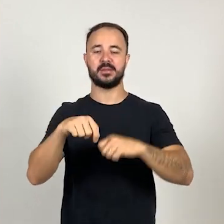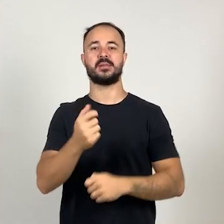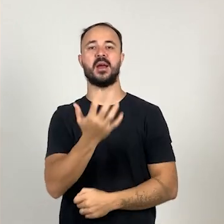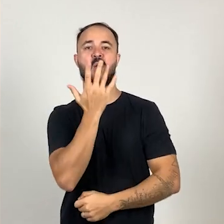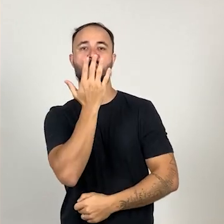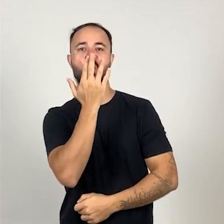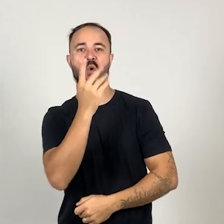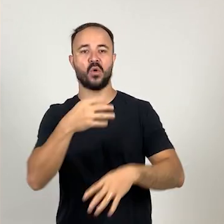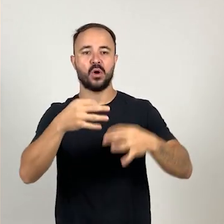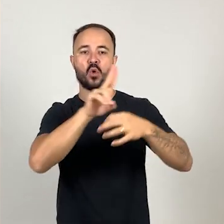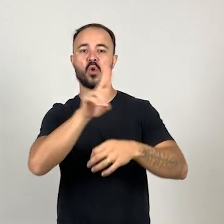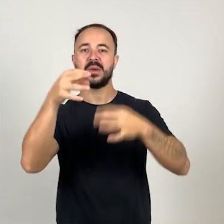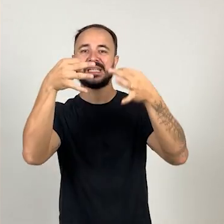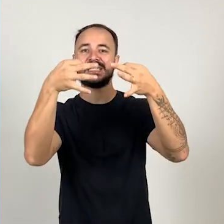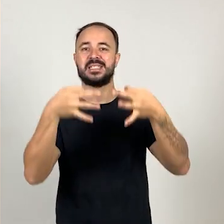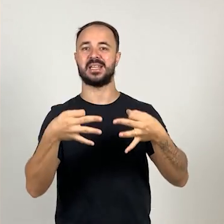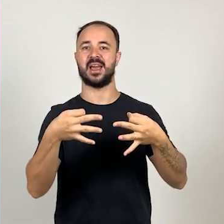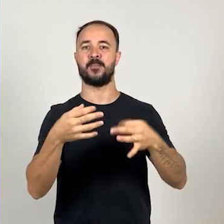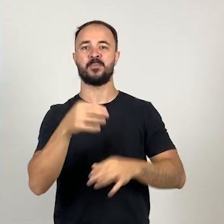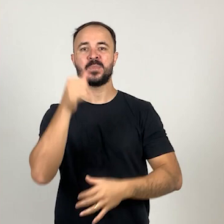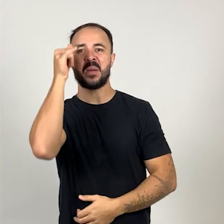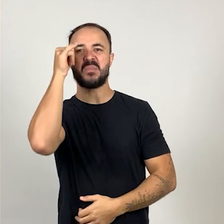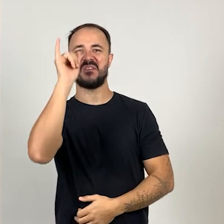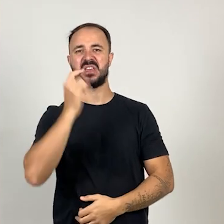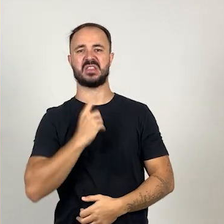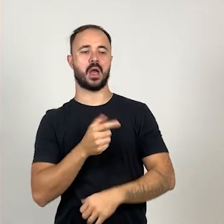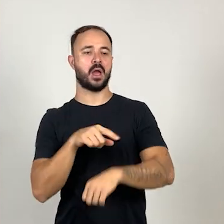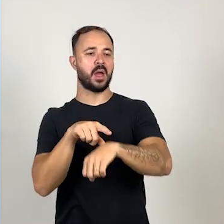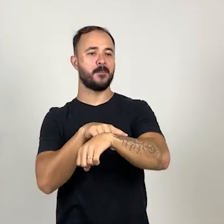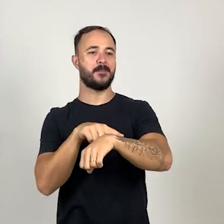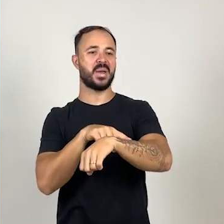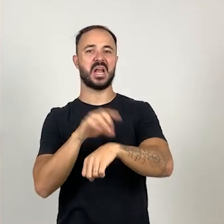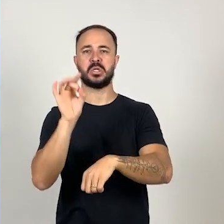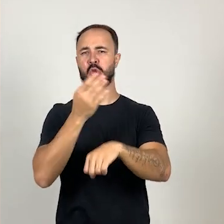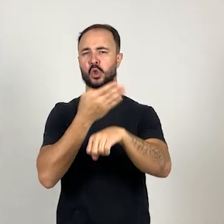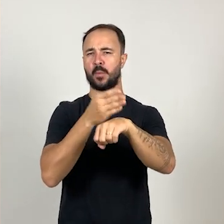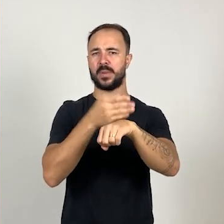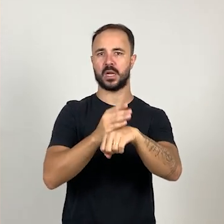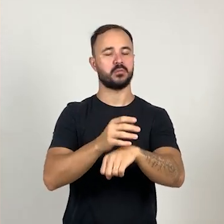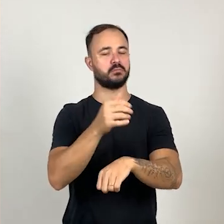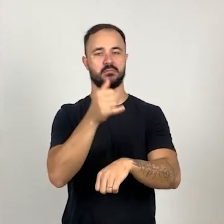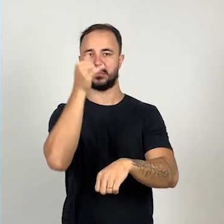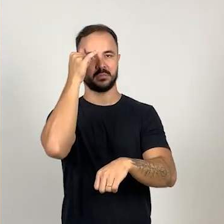correto, evitando associações inadequadas à pele das pessoas.